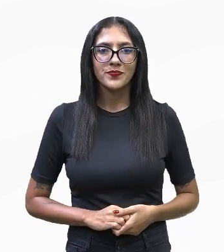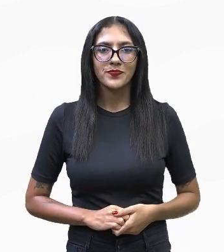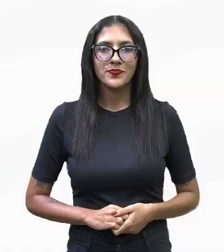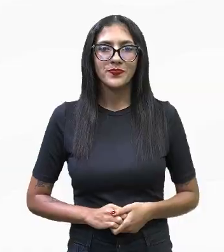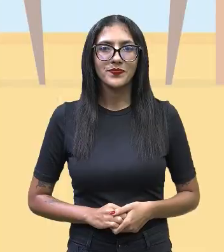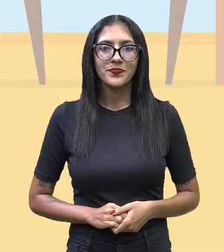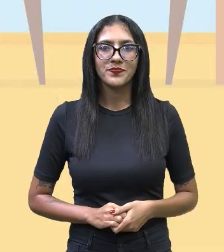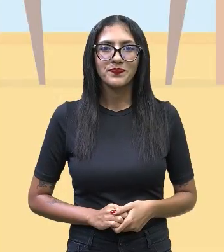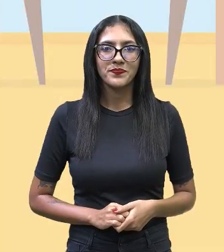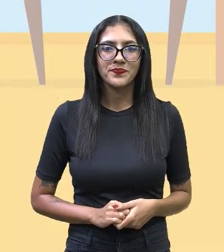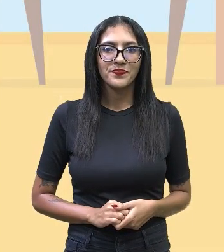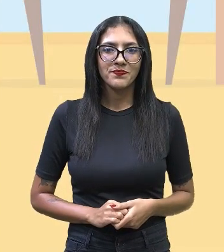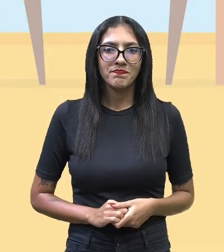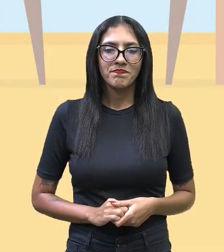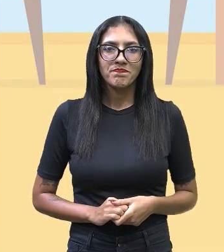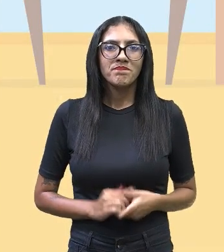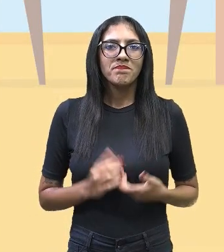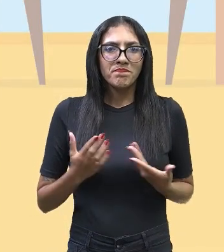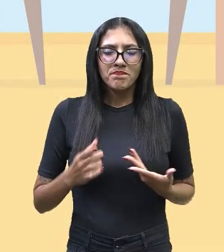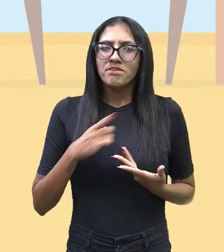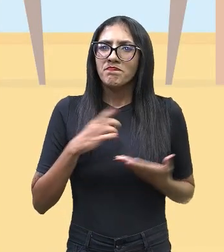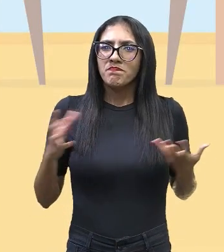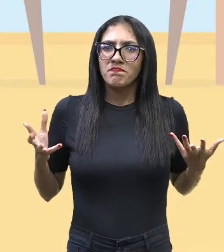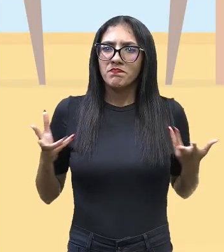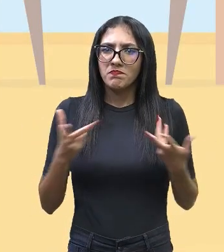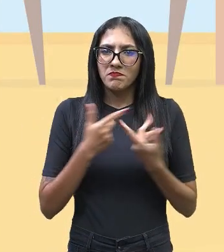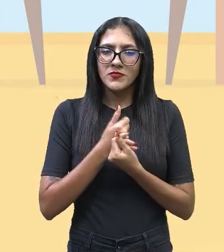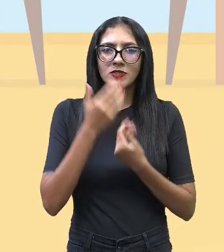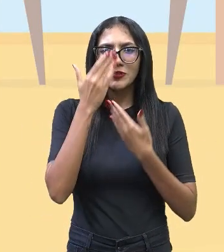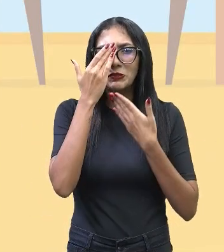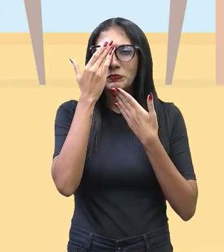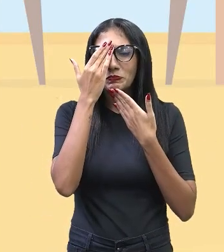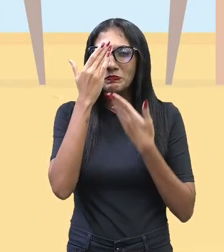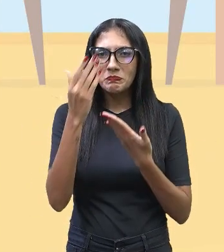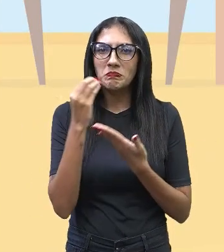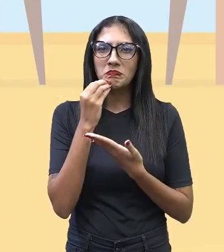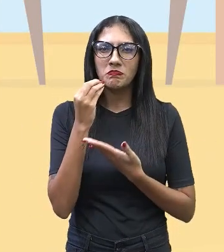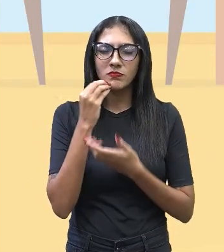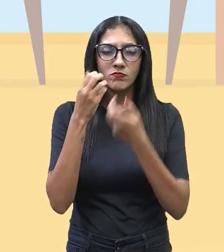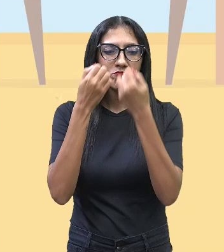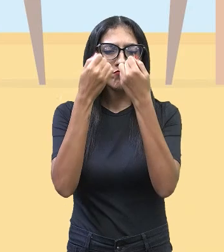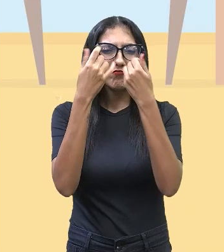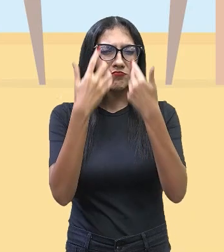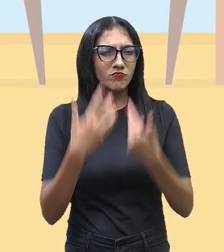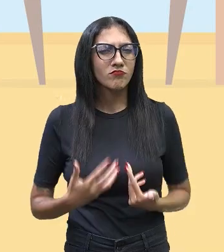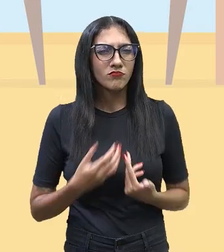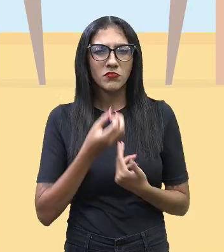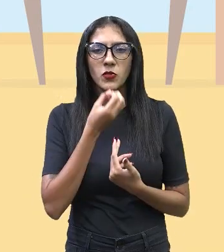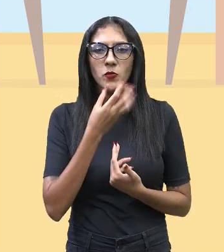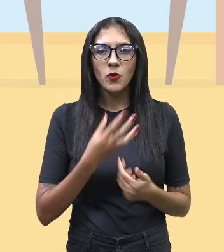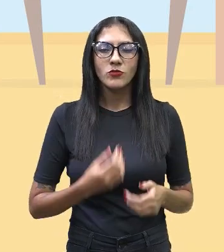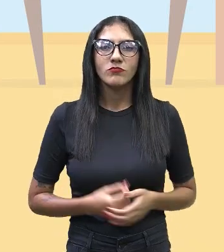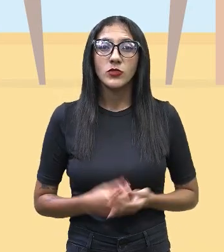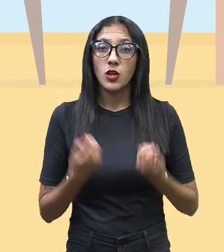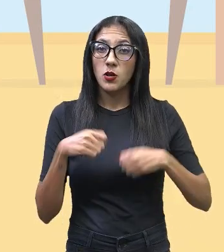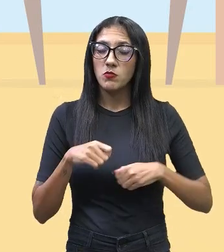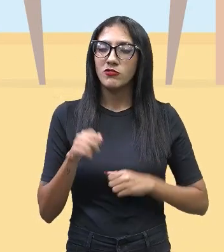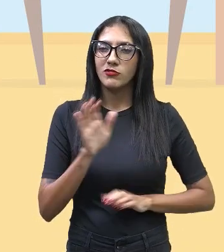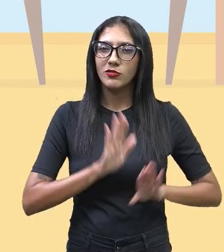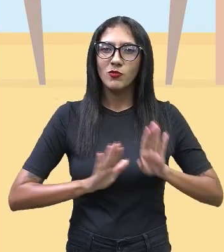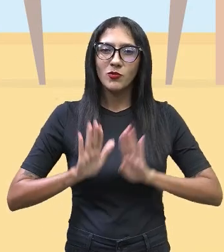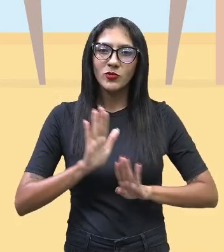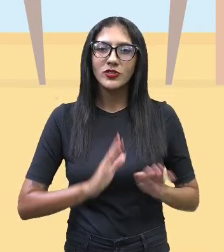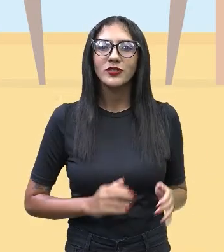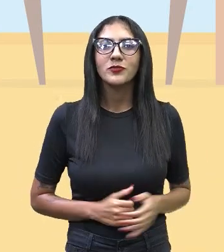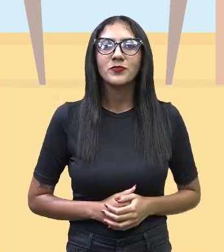Doutora, sensacional, muito obrigado pela sua presença aqui, por essa explicação maravilhosa e vamos tomar cuidado aí, gente. Mas